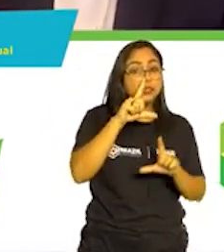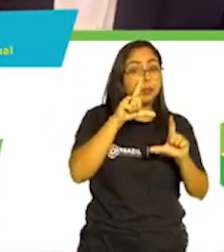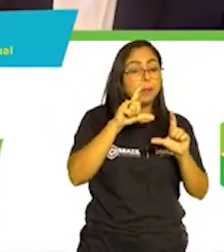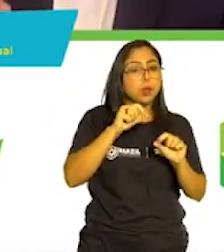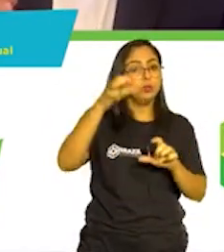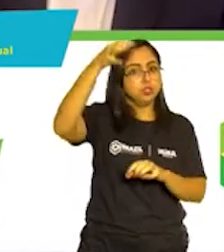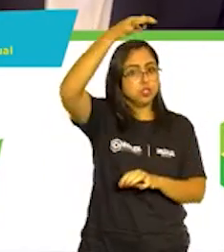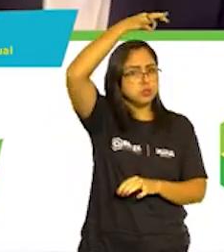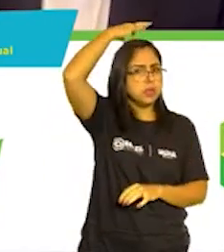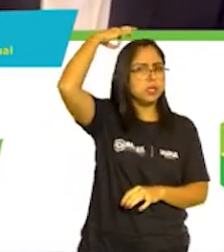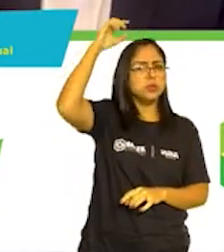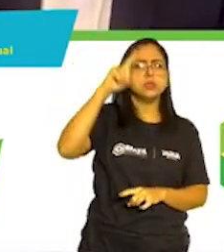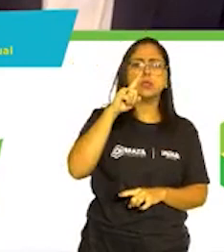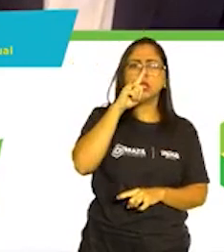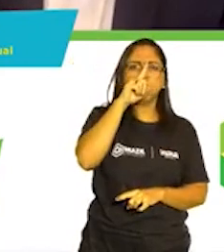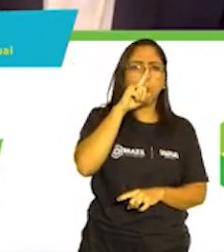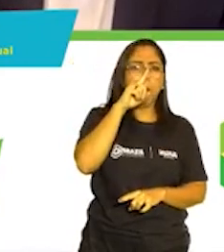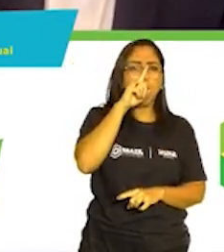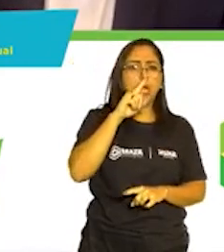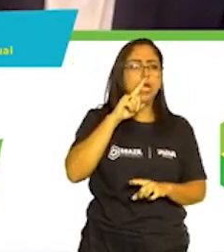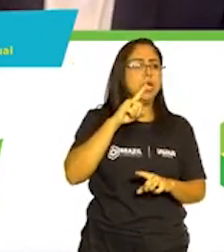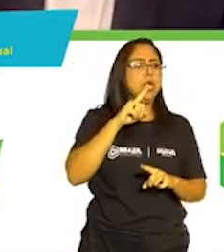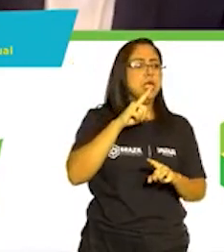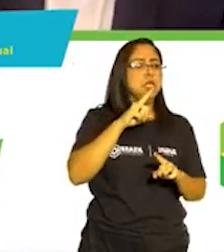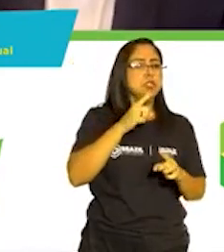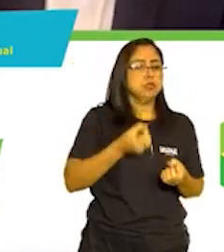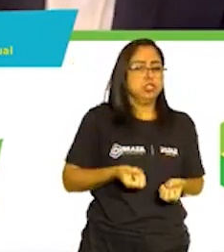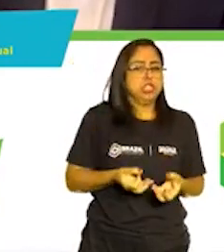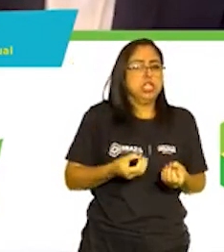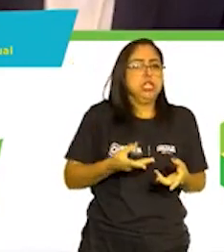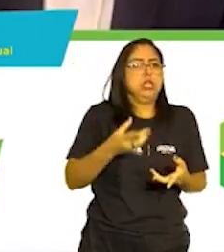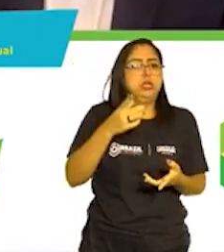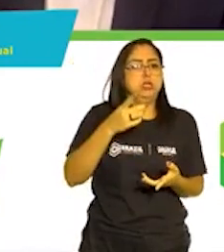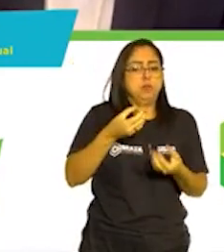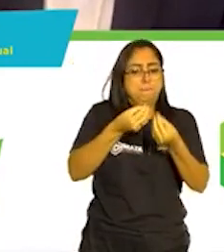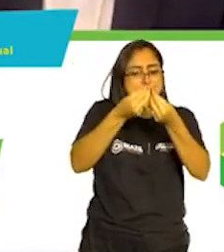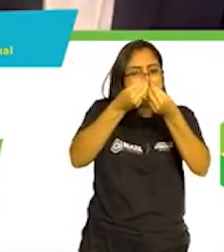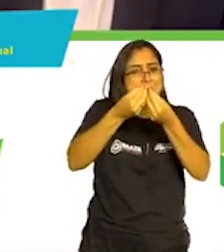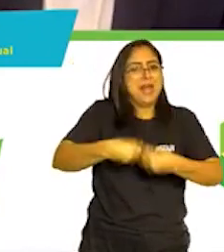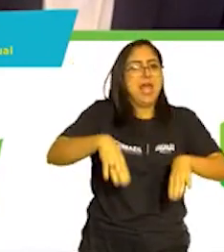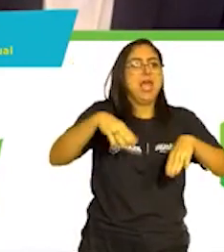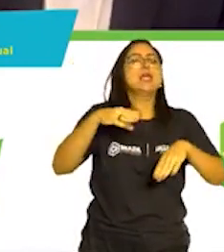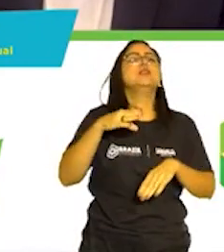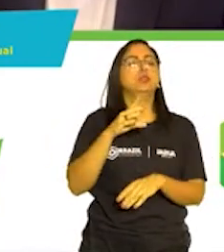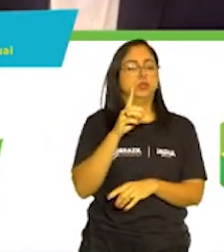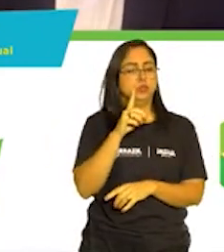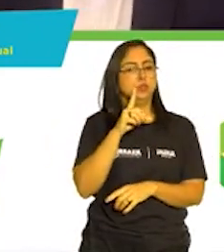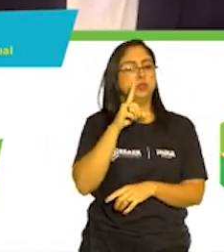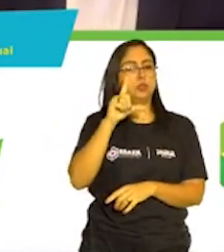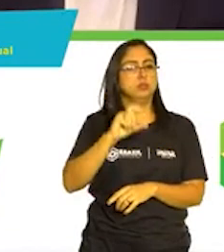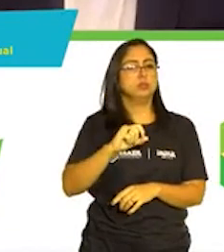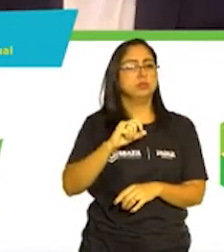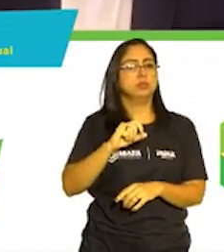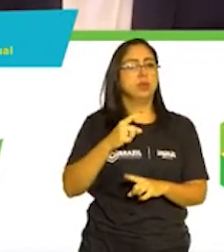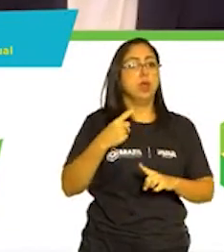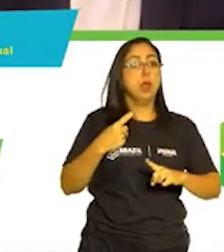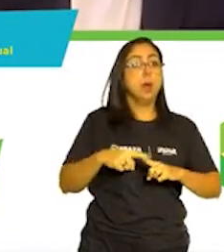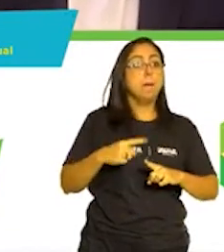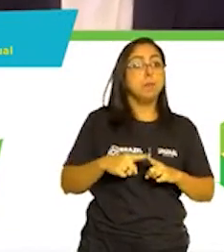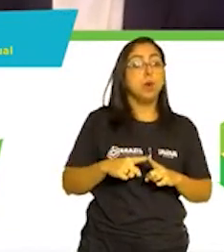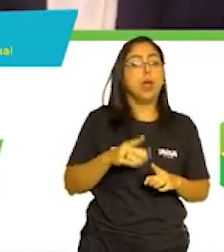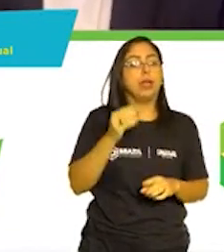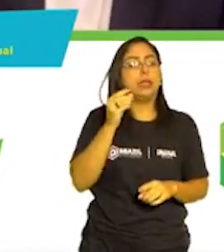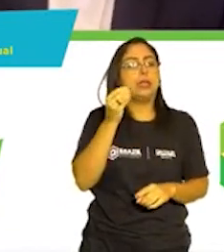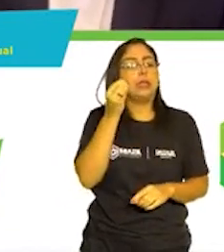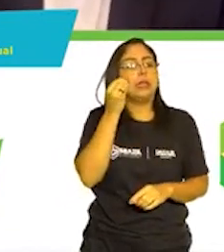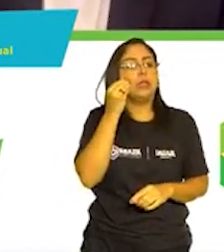Espírito Santo, com nota A. O Paulo Artung, quando foi governador, ele entrou na justiça para poder incluir o pagamento de aposentado na área de